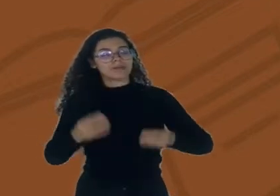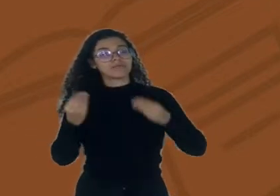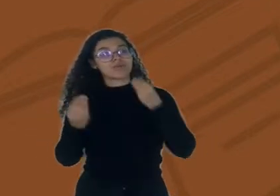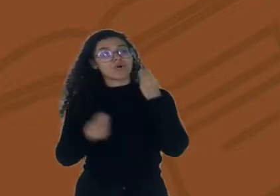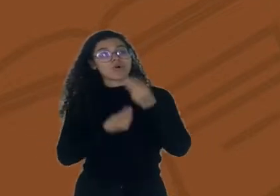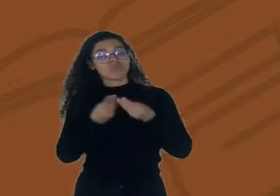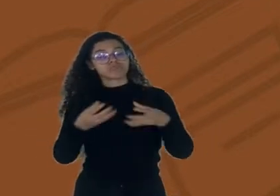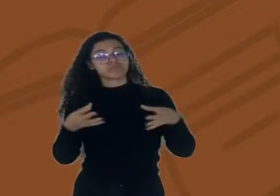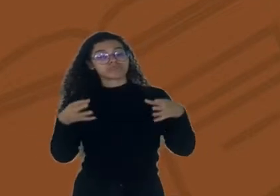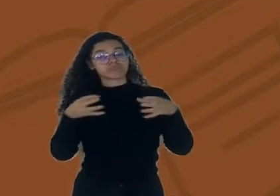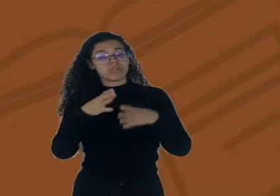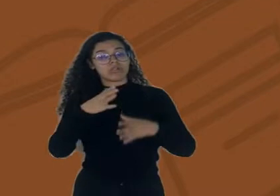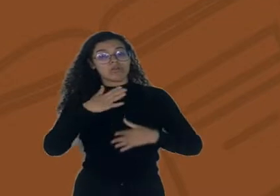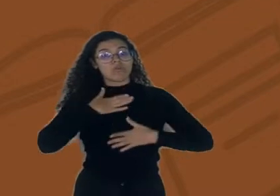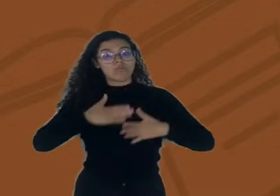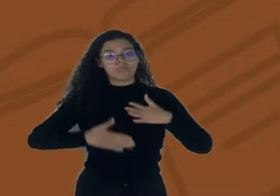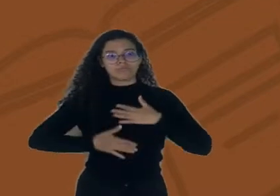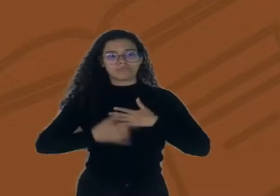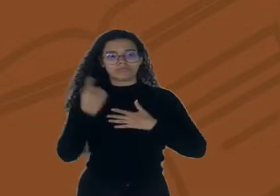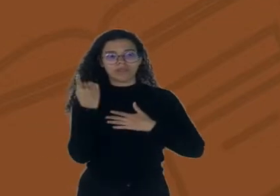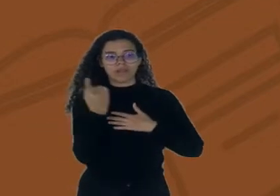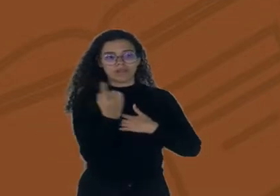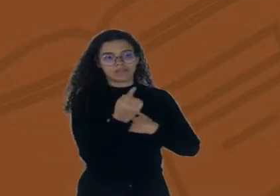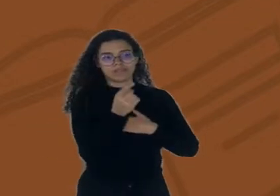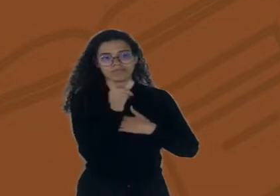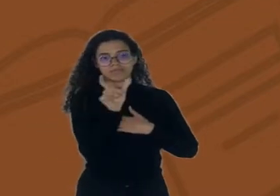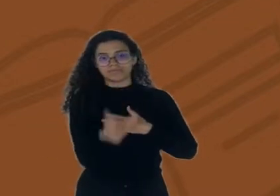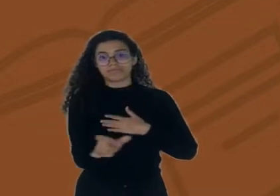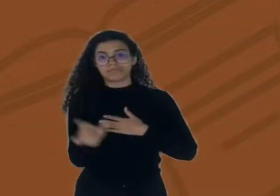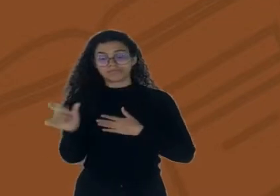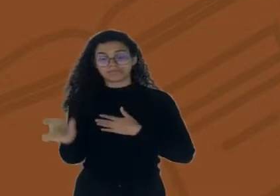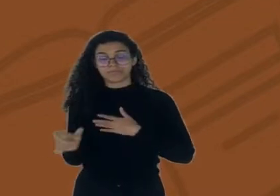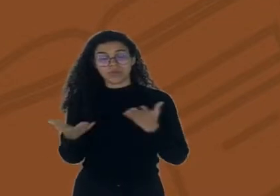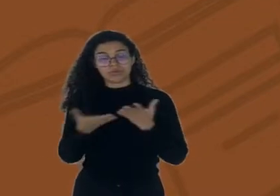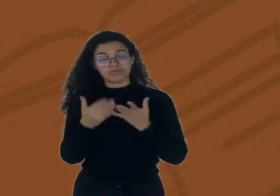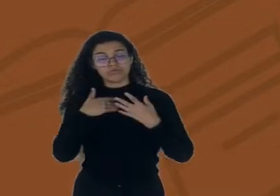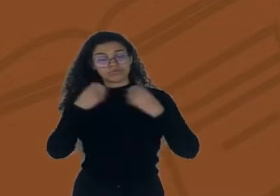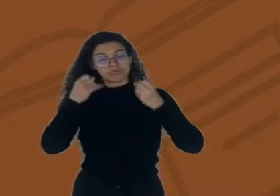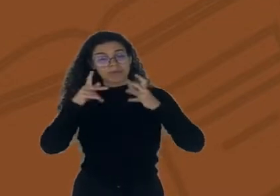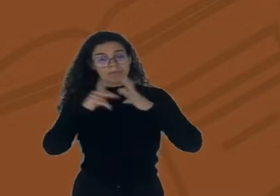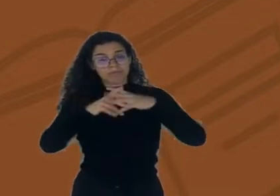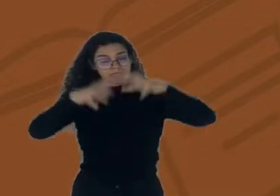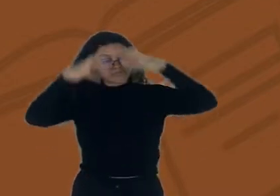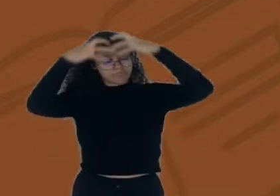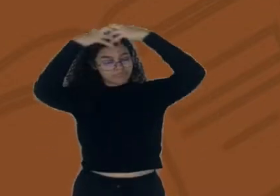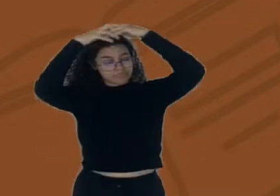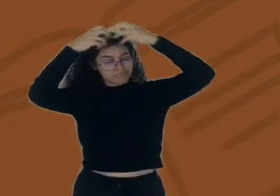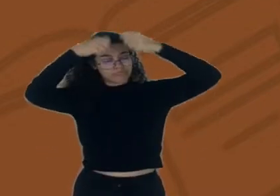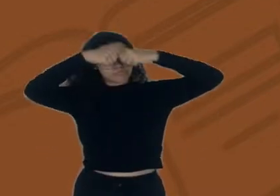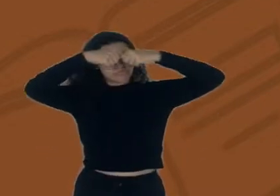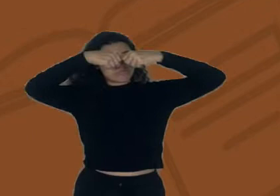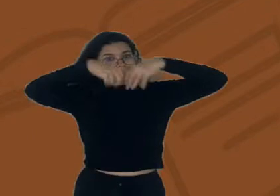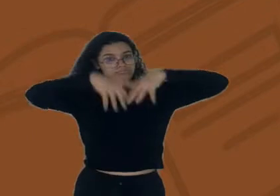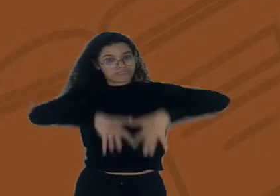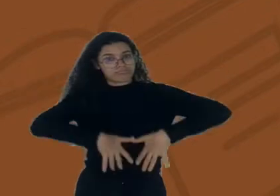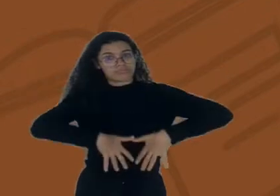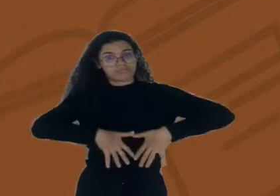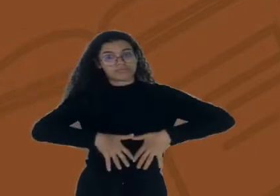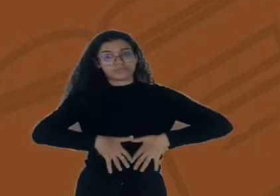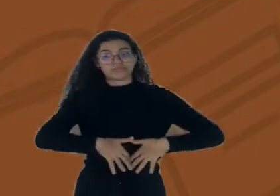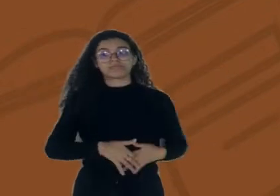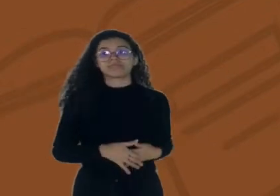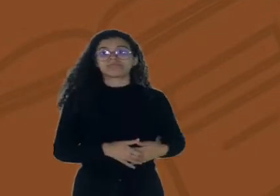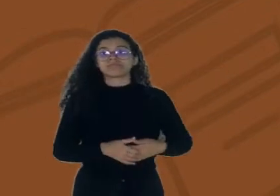sobre o sistema nervoso. E nas próximas aulas iremos continuar falando tanto do sistema nervoso quanto dos